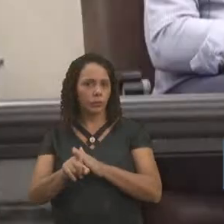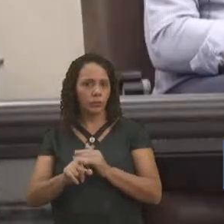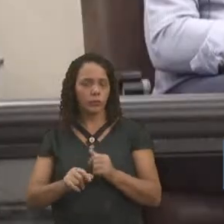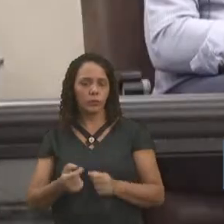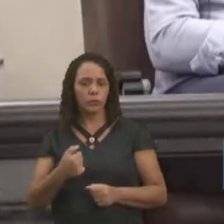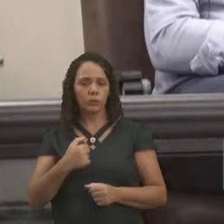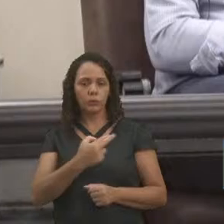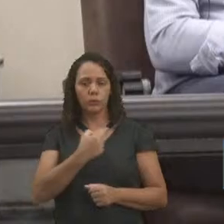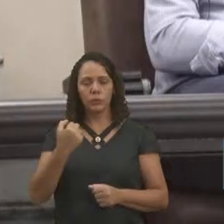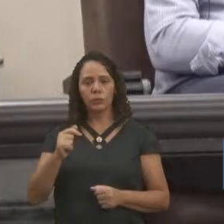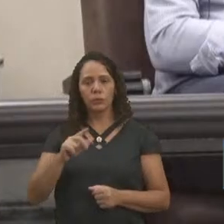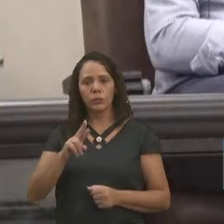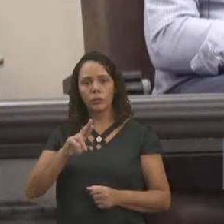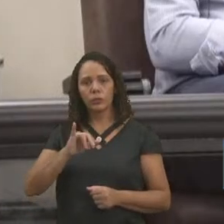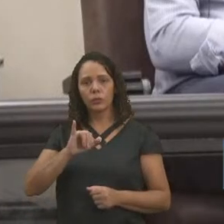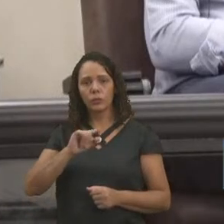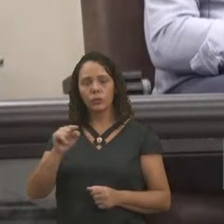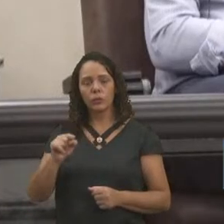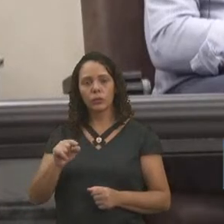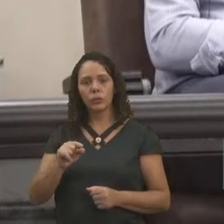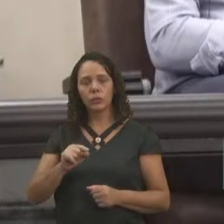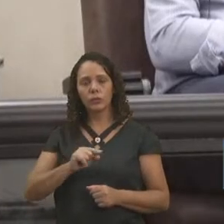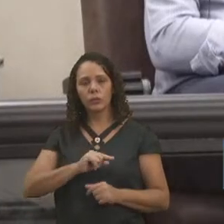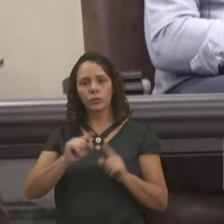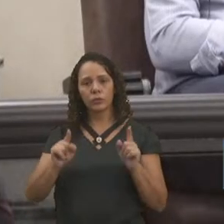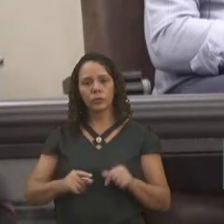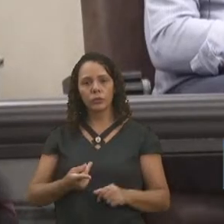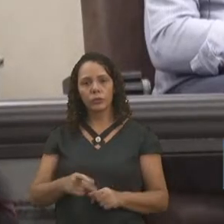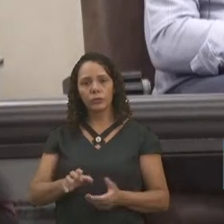Luiz Antônio, eu sou servidor aqui de Jacareí.